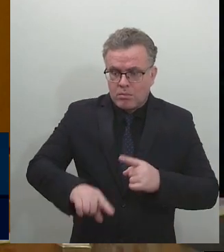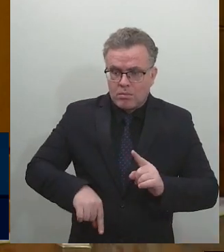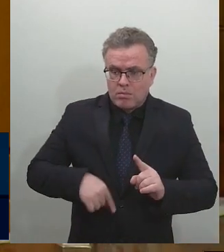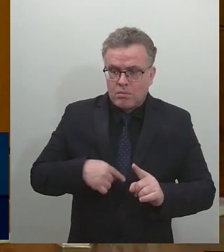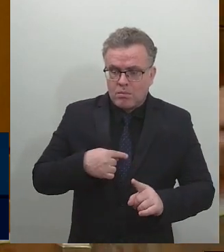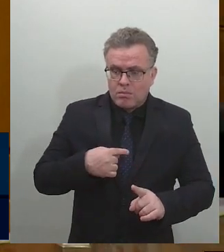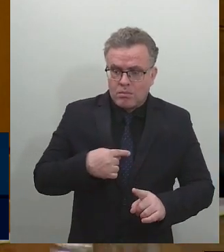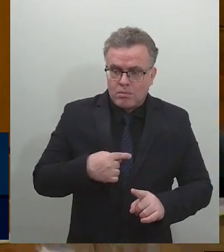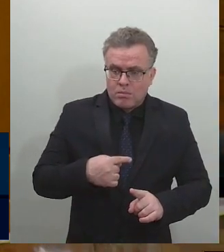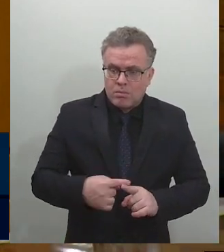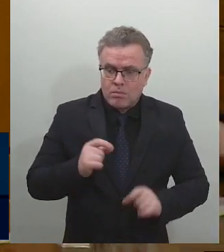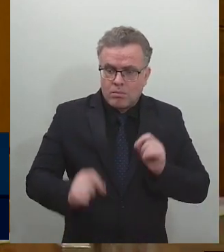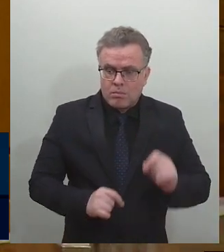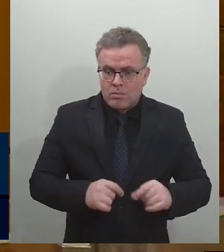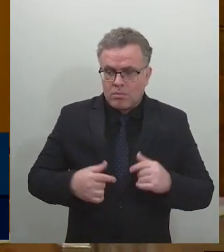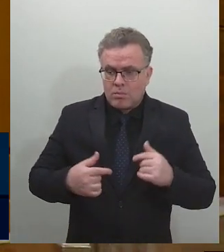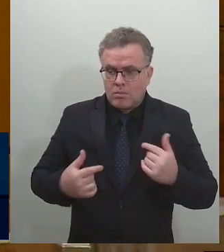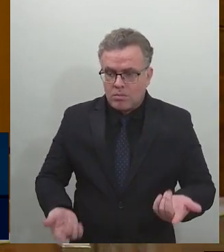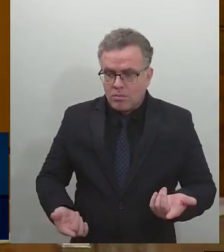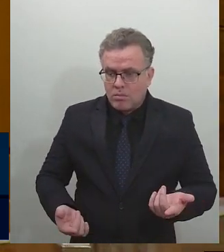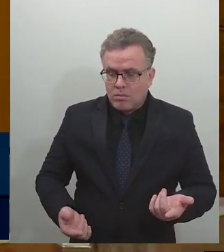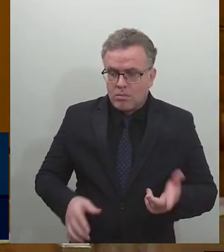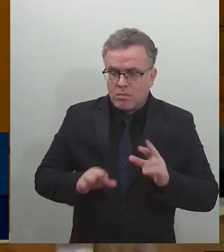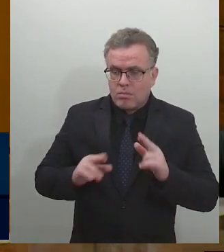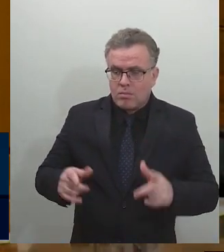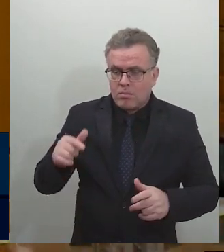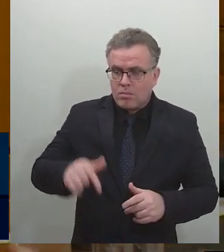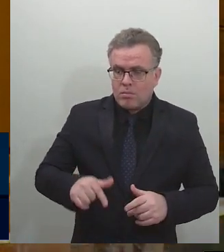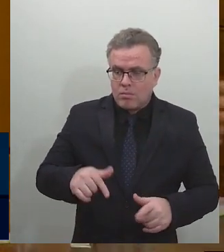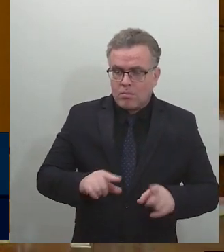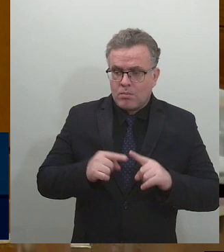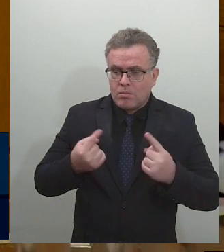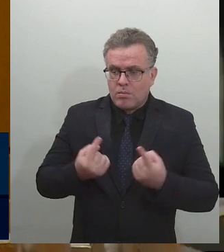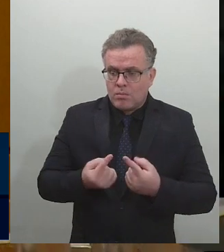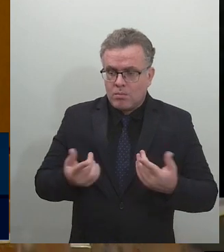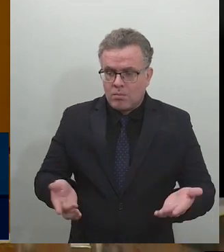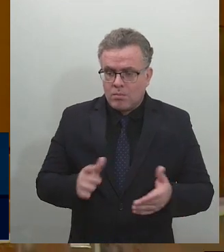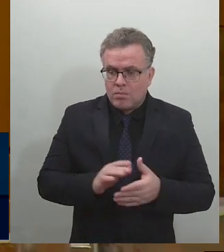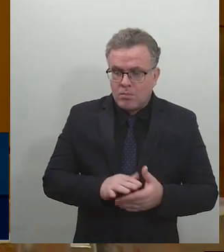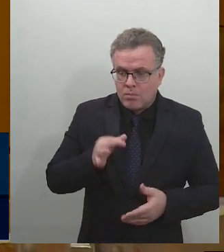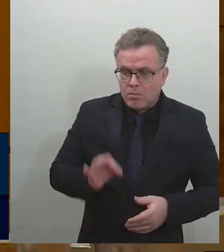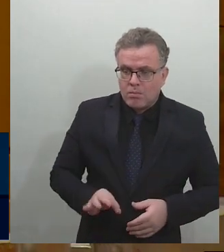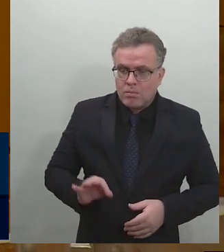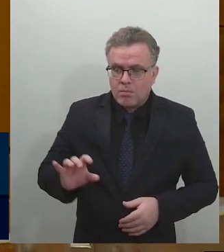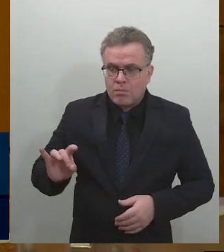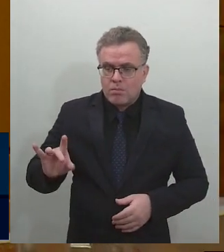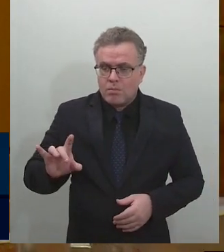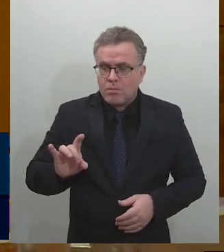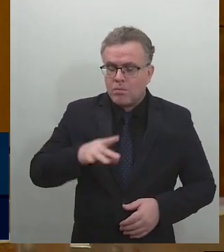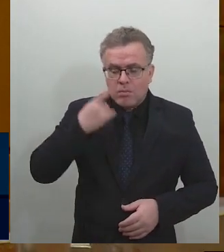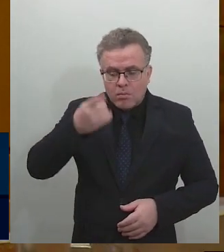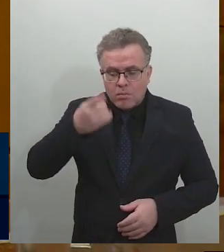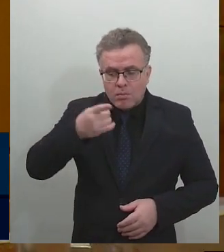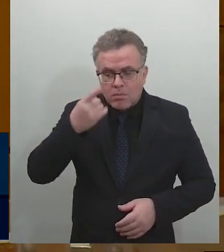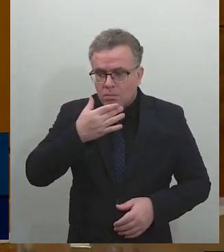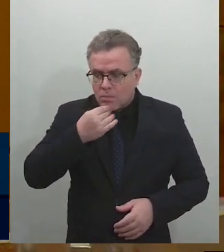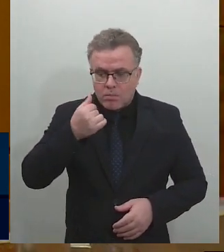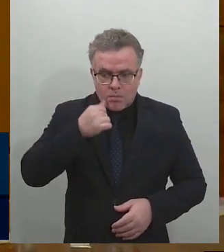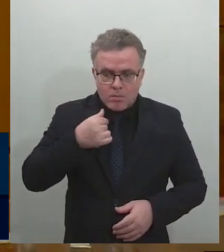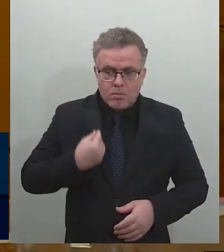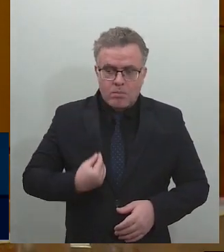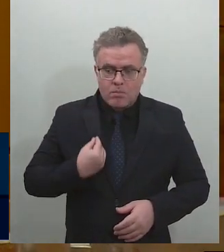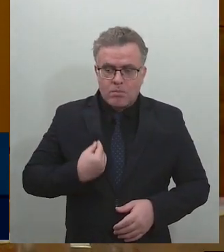aqui durante o expediente. Tenho certeza que cada deputado, cada deputada, né, esteve ali junto às suas bases,